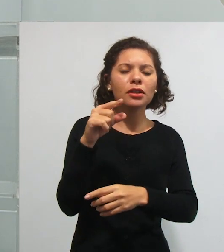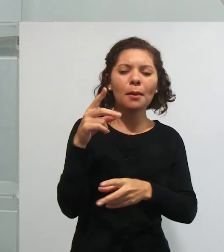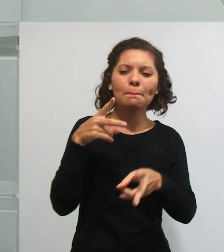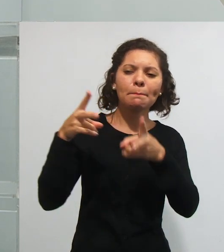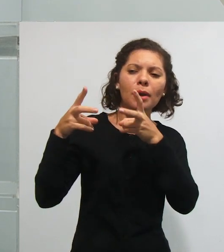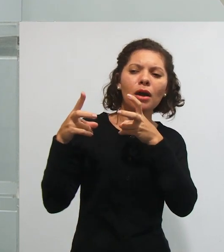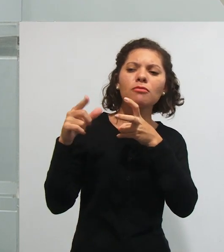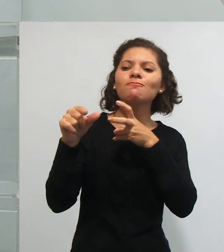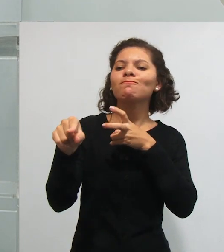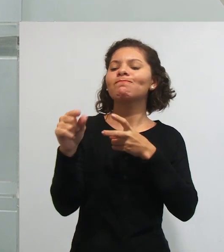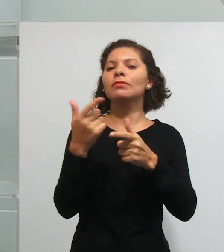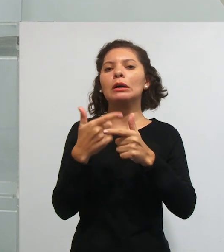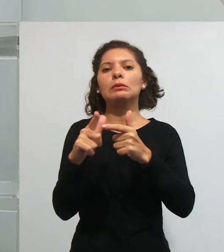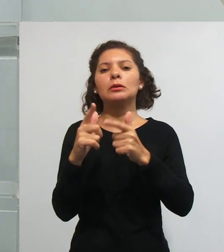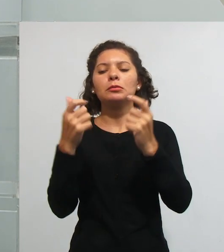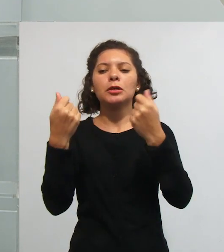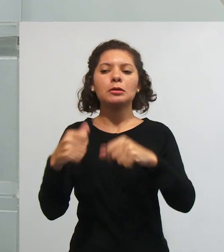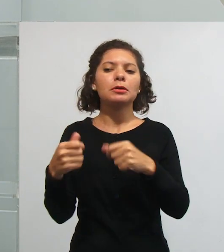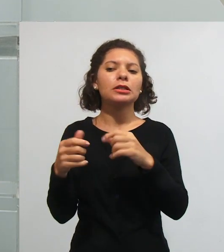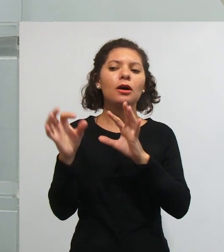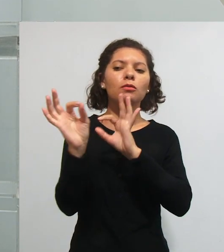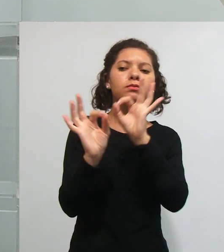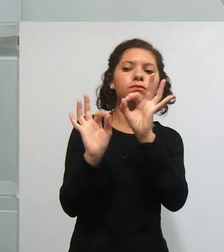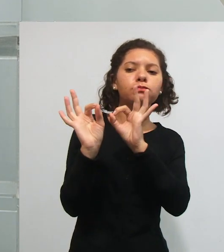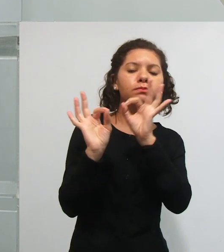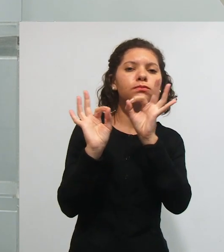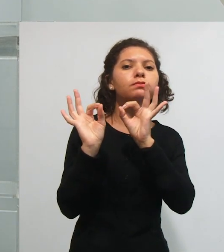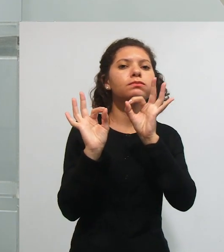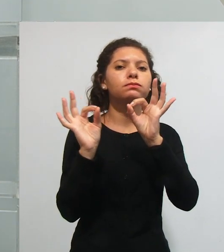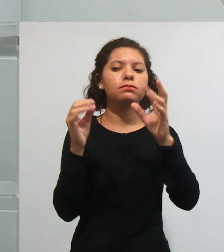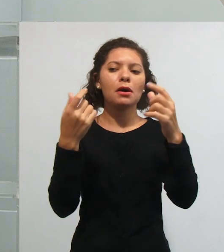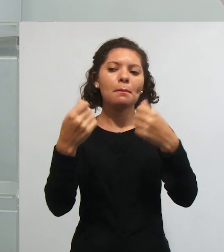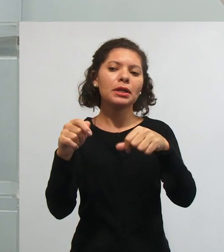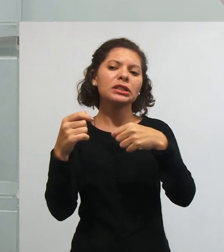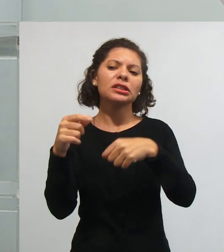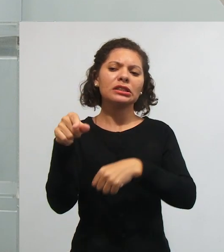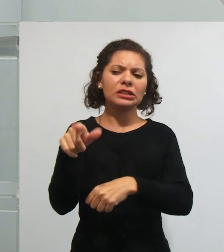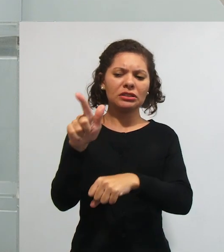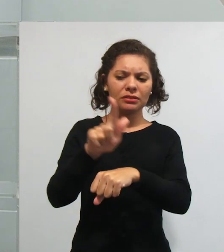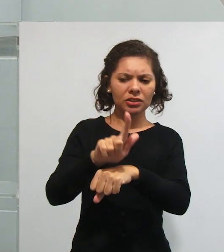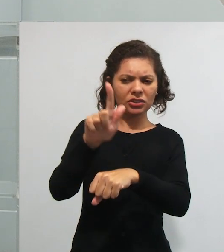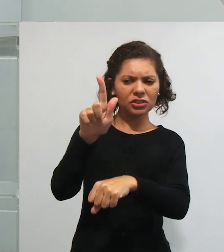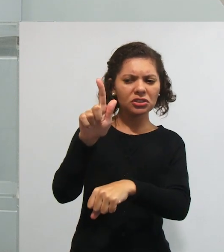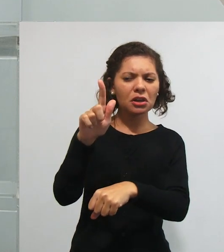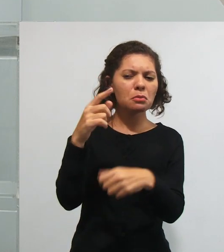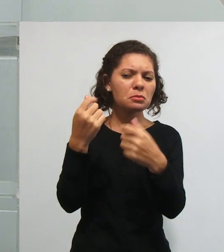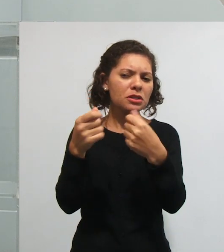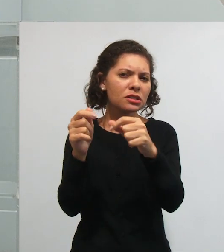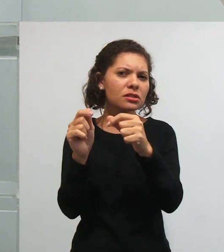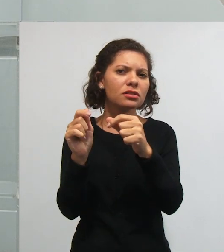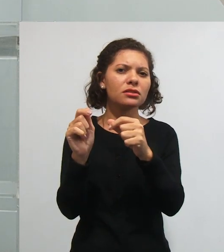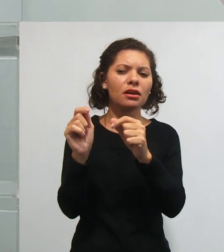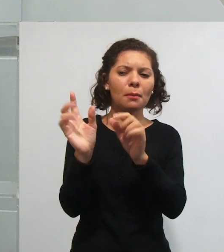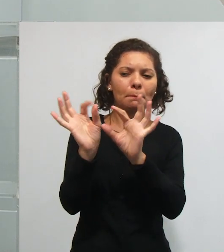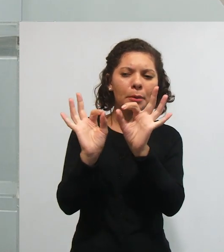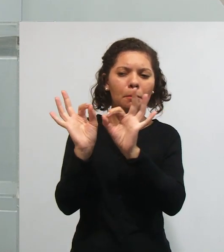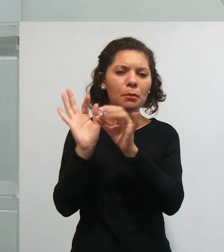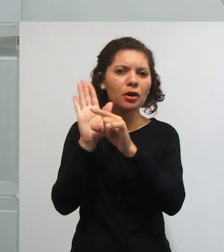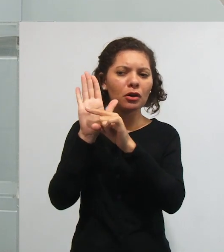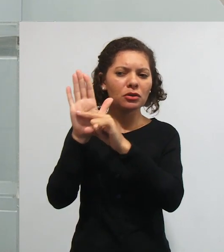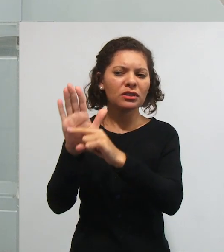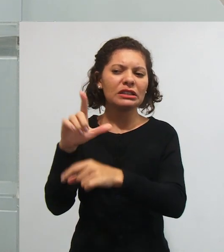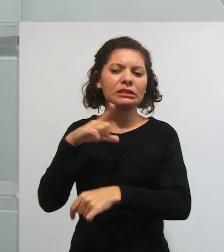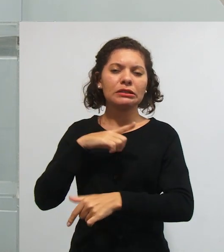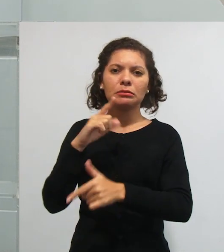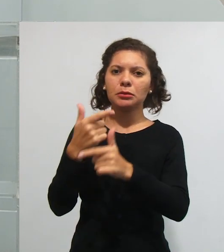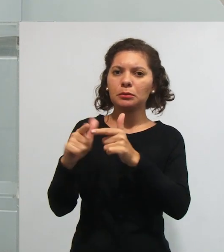uma necessidade, seja na escola, seja na gestão, seja na secretaria, seja em algum outro ambiente de